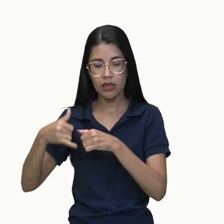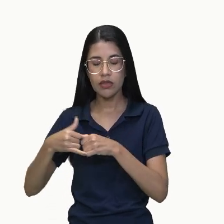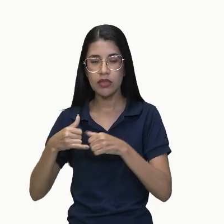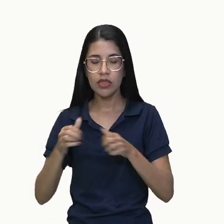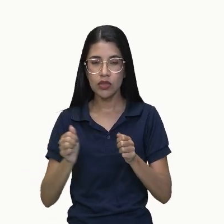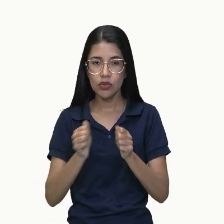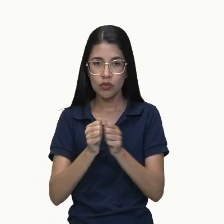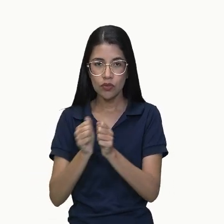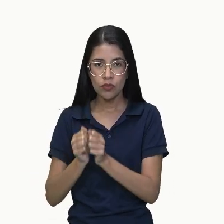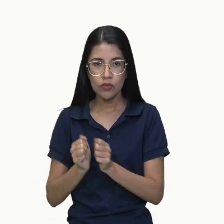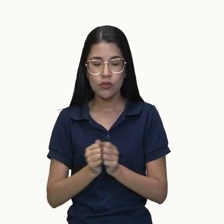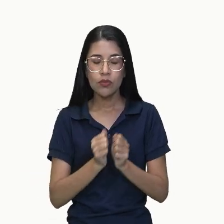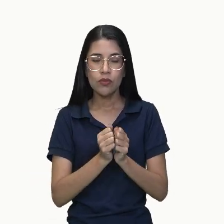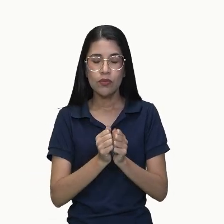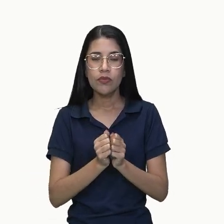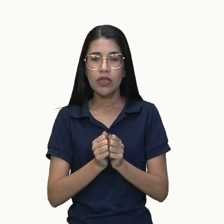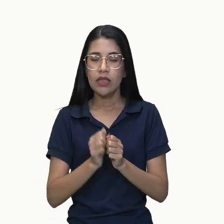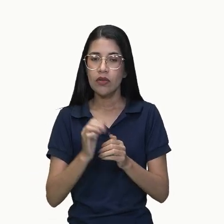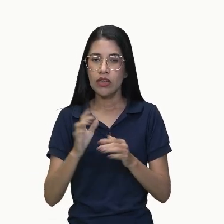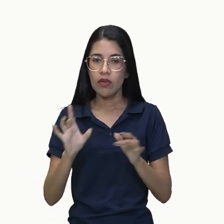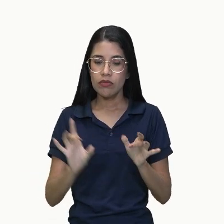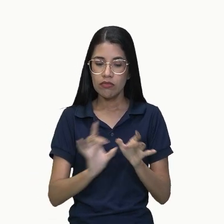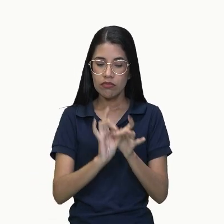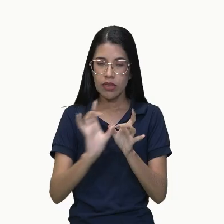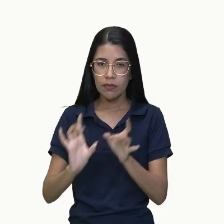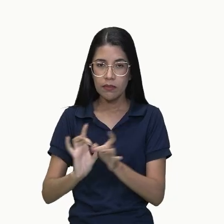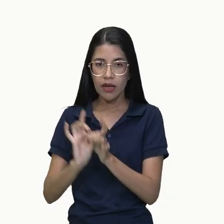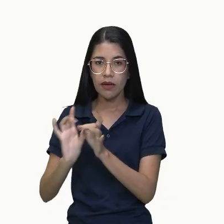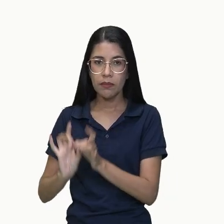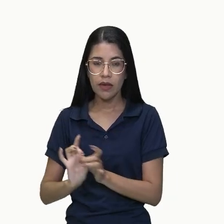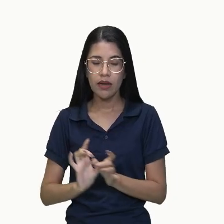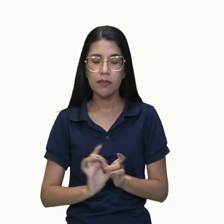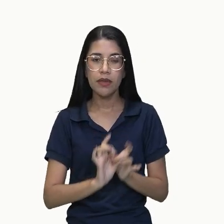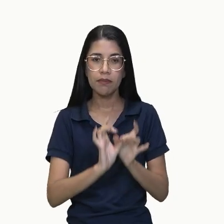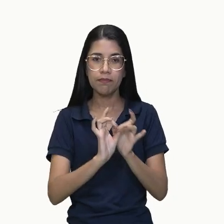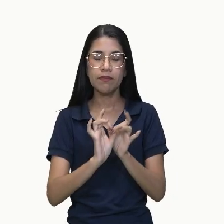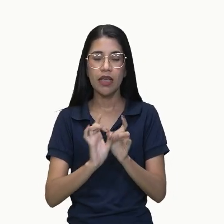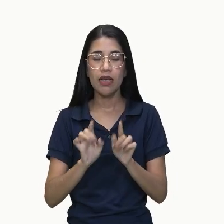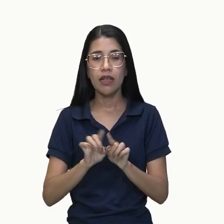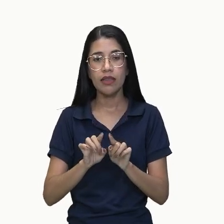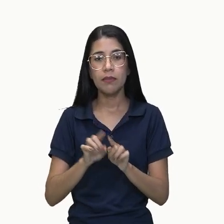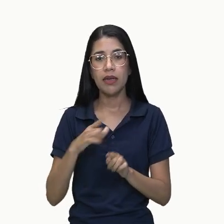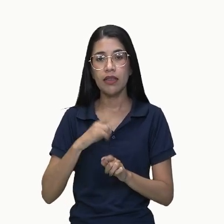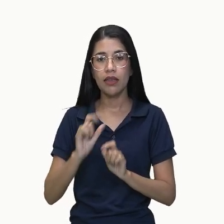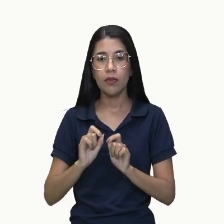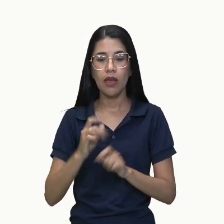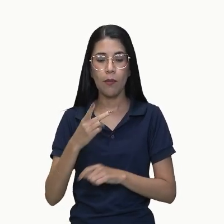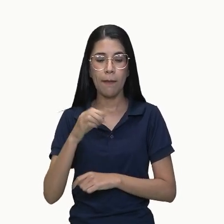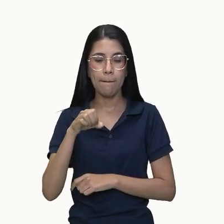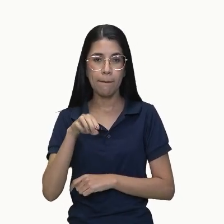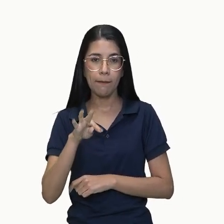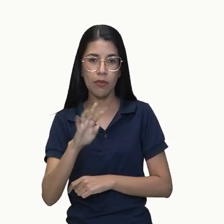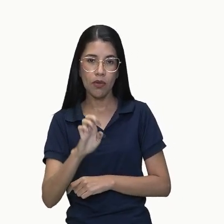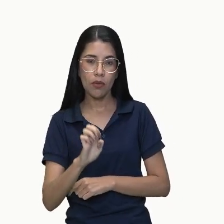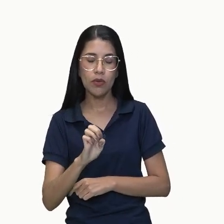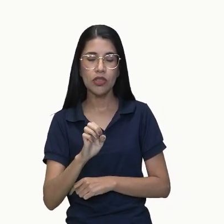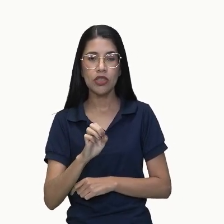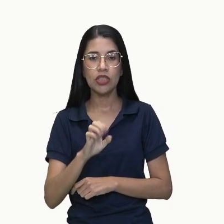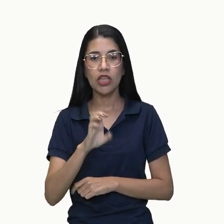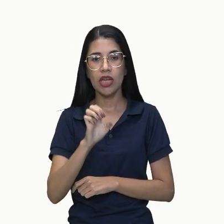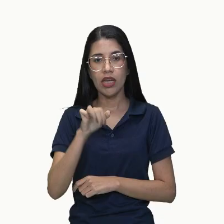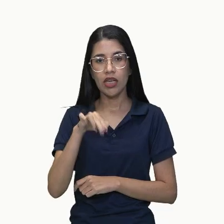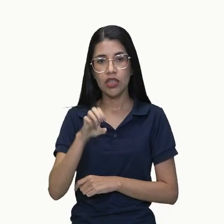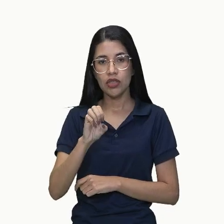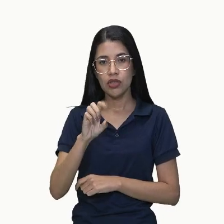E assim por diante eles vão se ligando. Entre eles nós também temos pontes de enxofre,